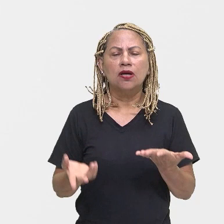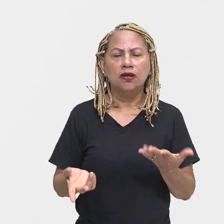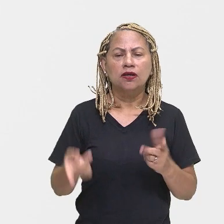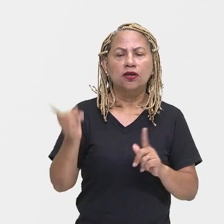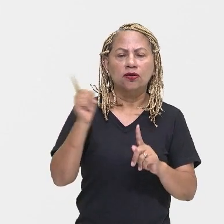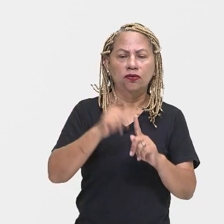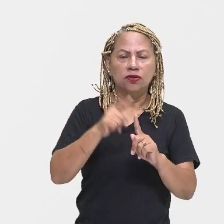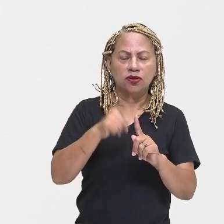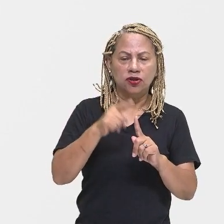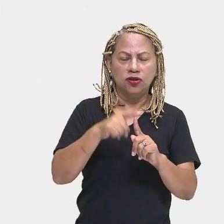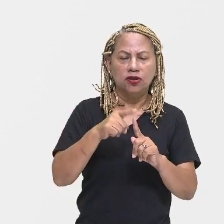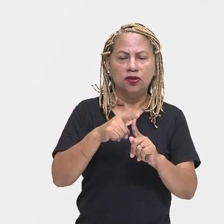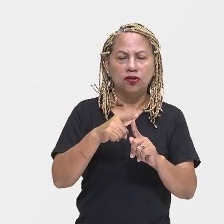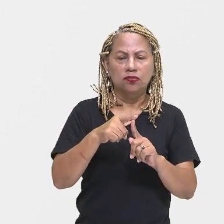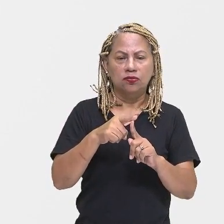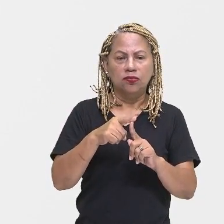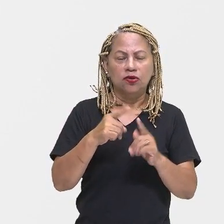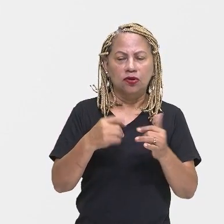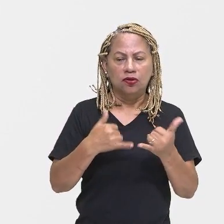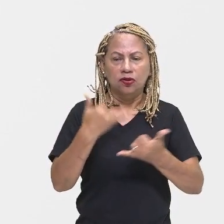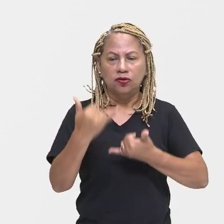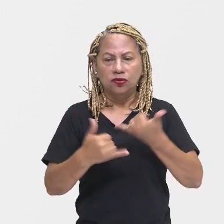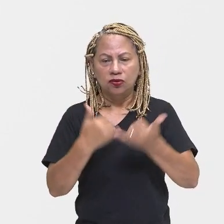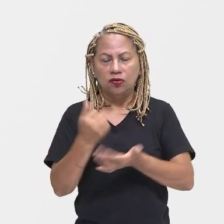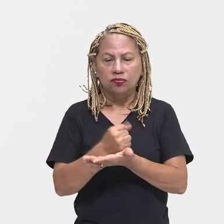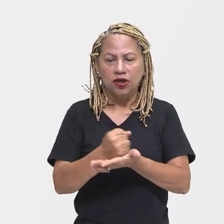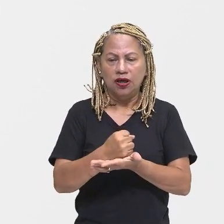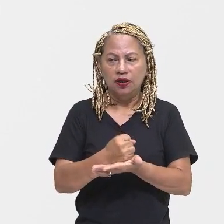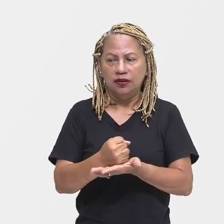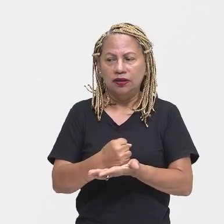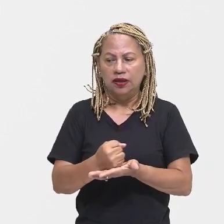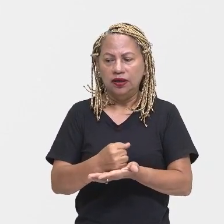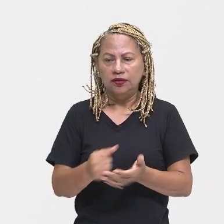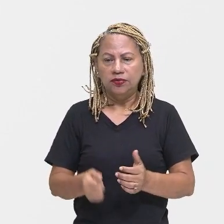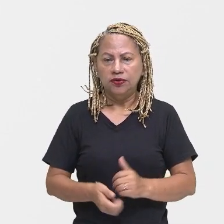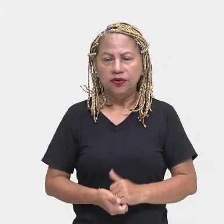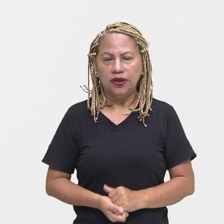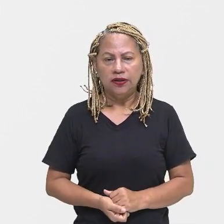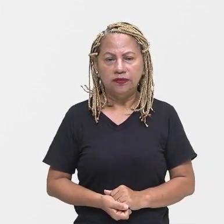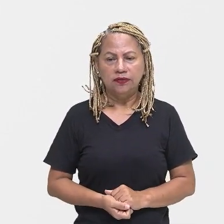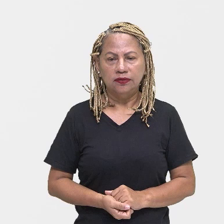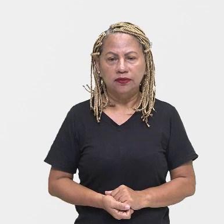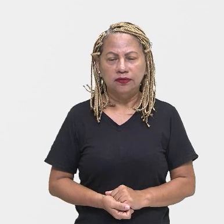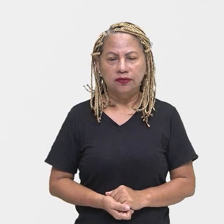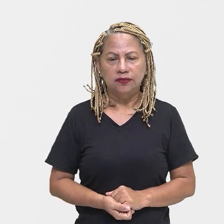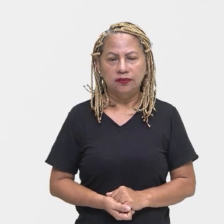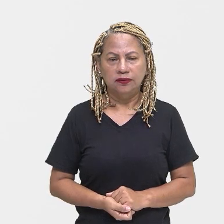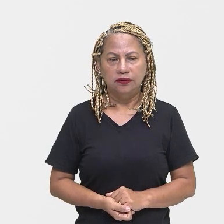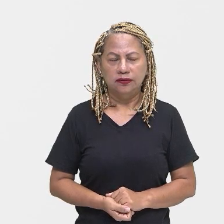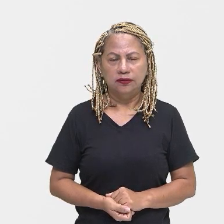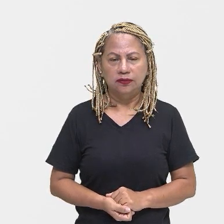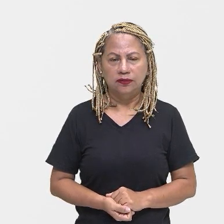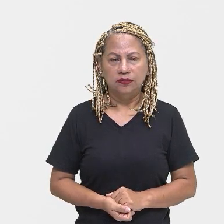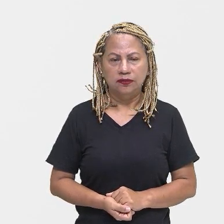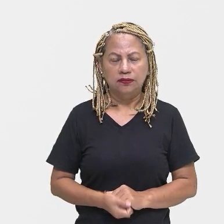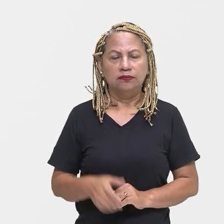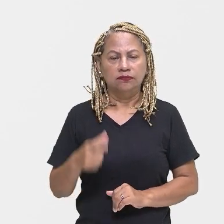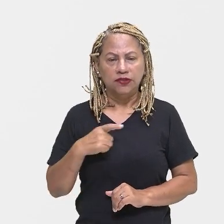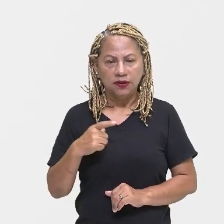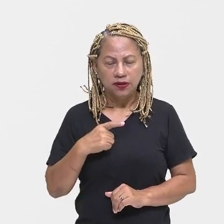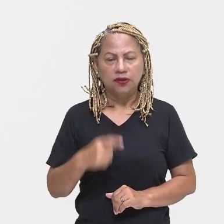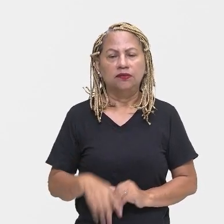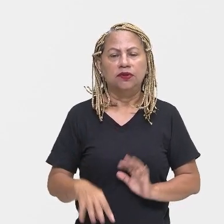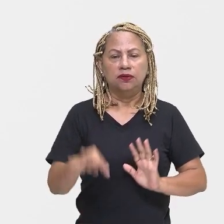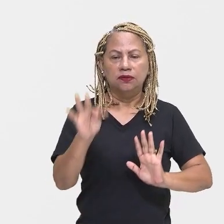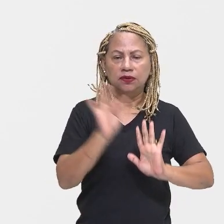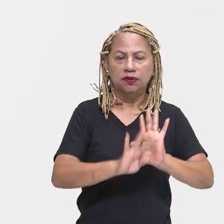jogos online. Não vamos ver todos, vamos ver os principais, tá? Um game pode ser classificado como gênero textual